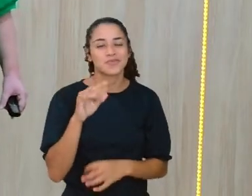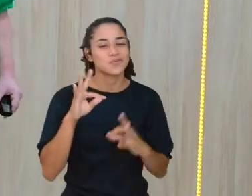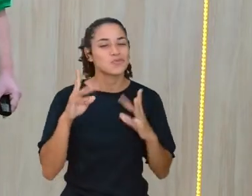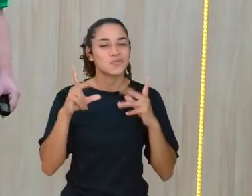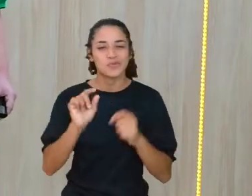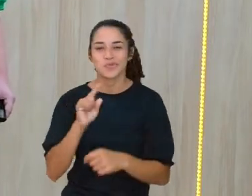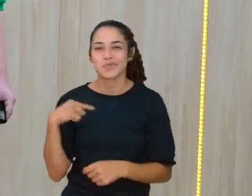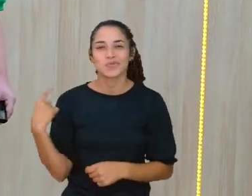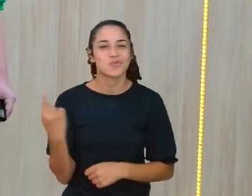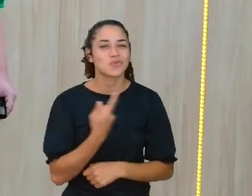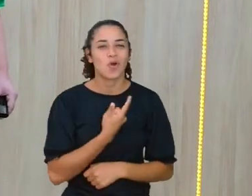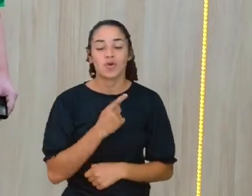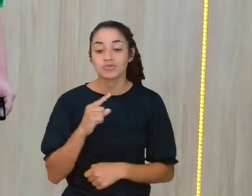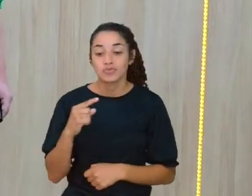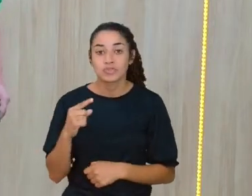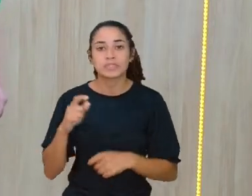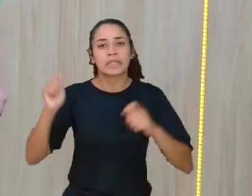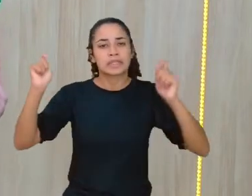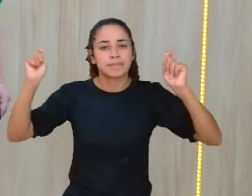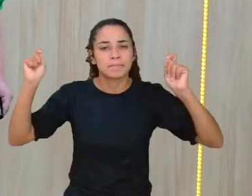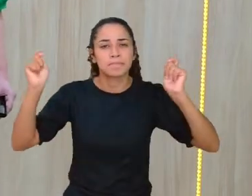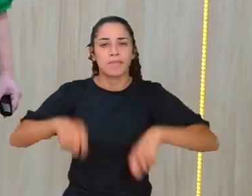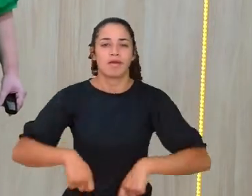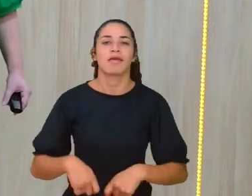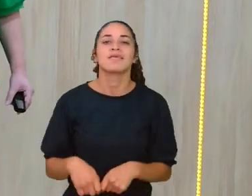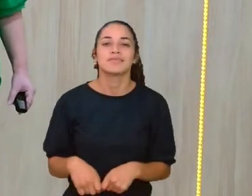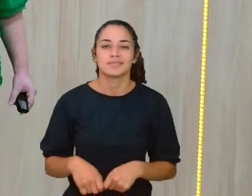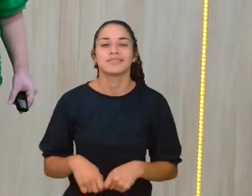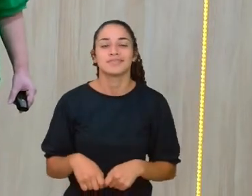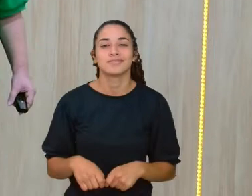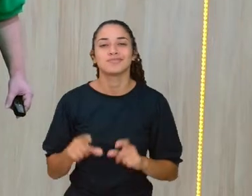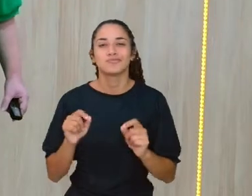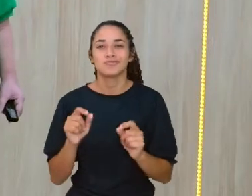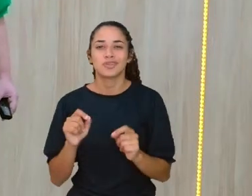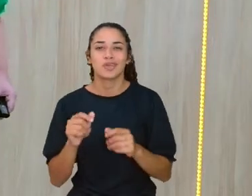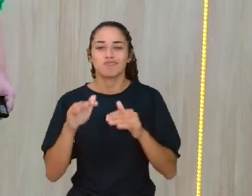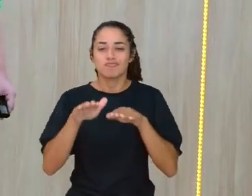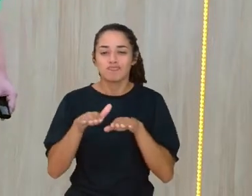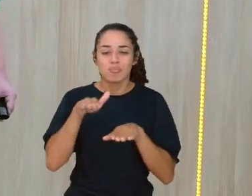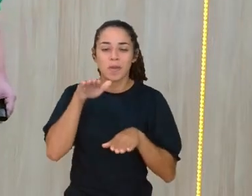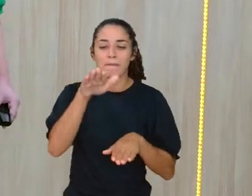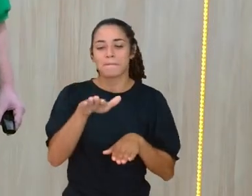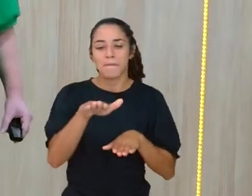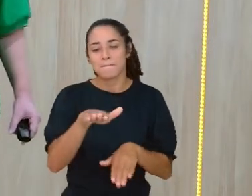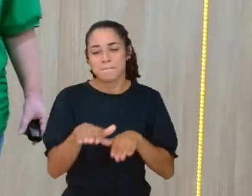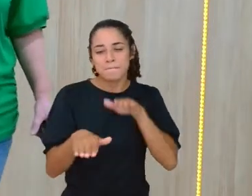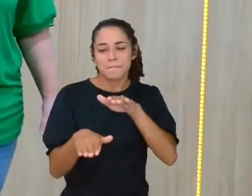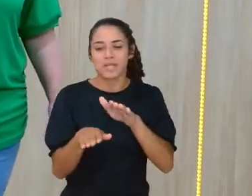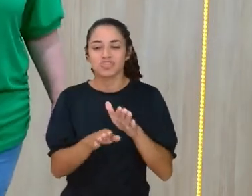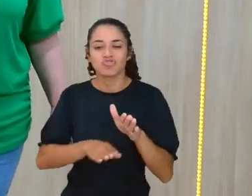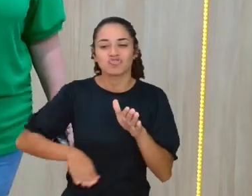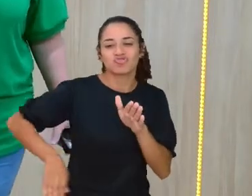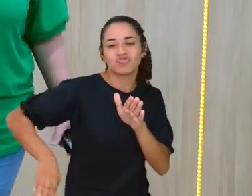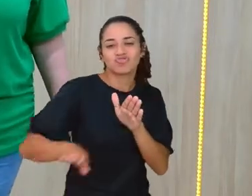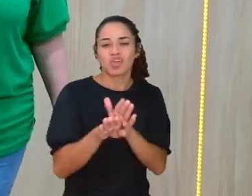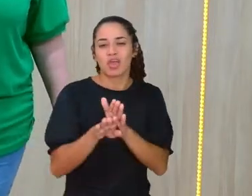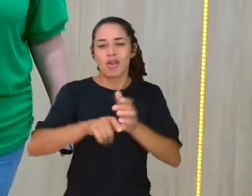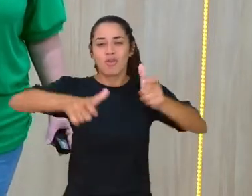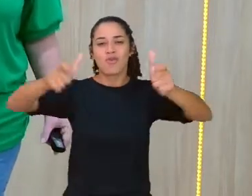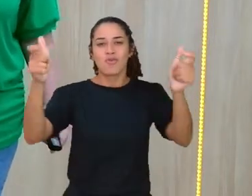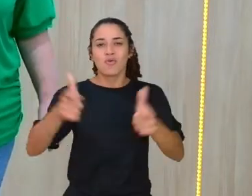nós somos capazes de andar para frente e de chegar até onde outros não